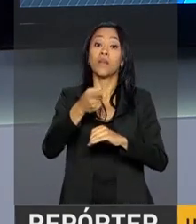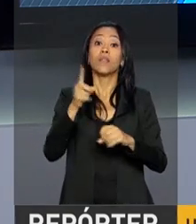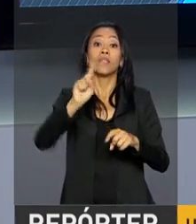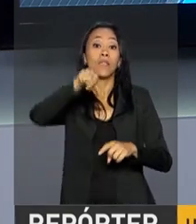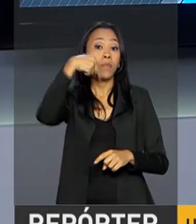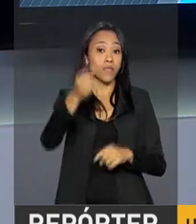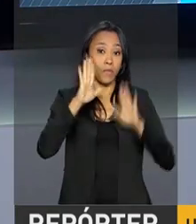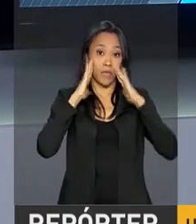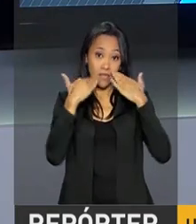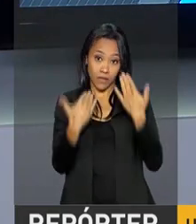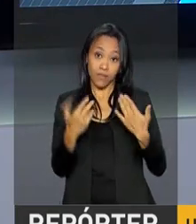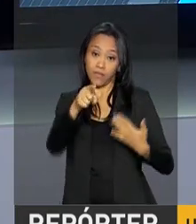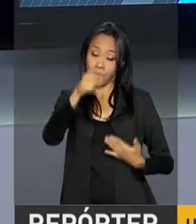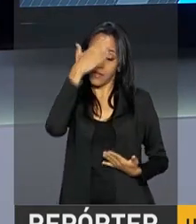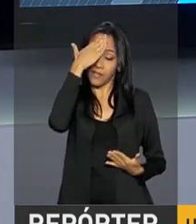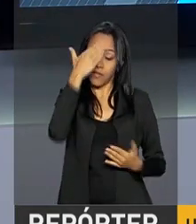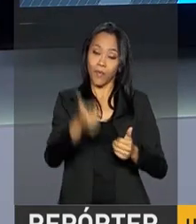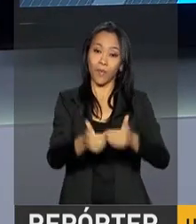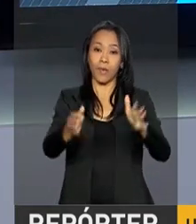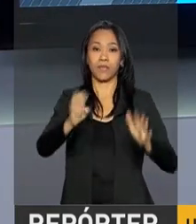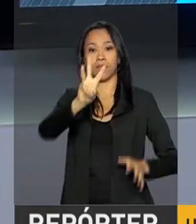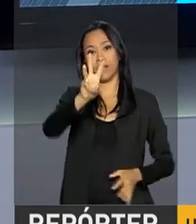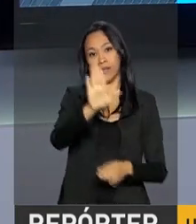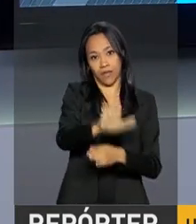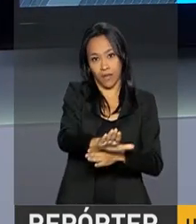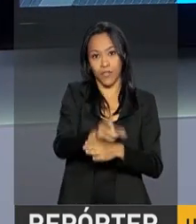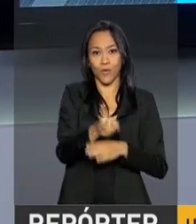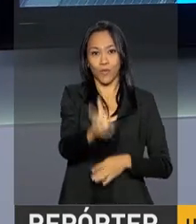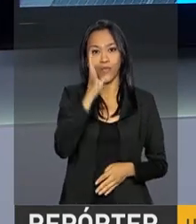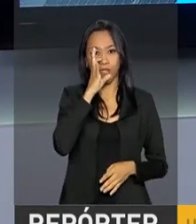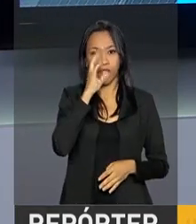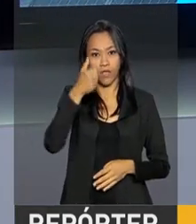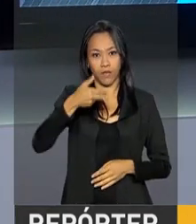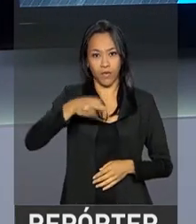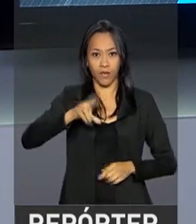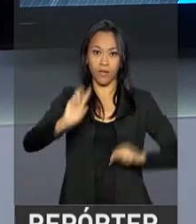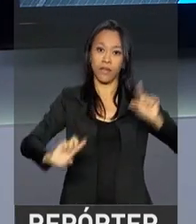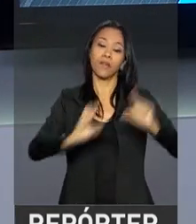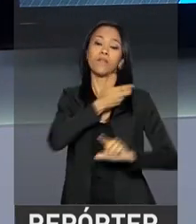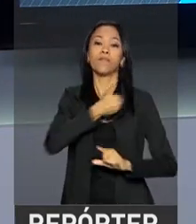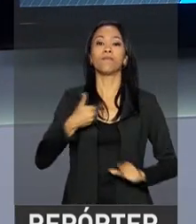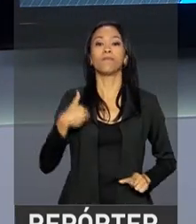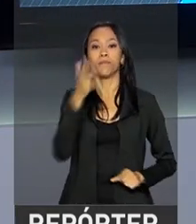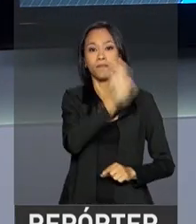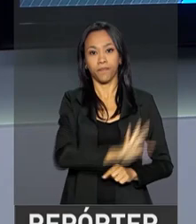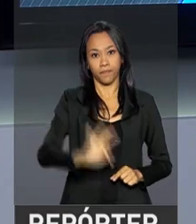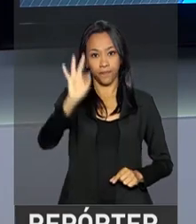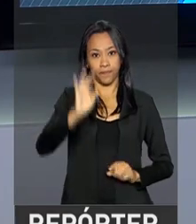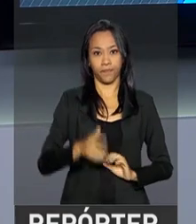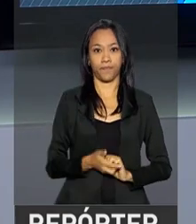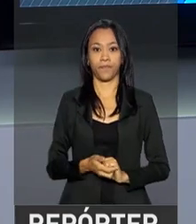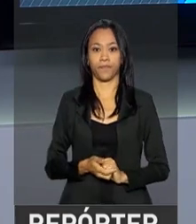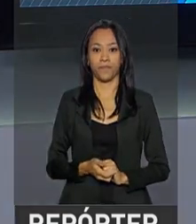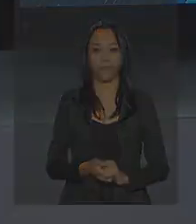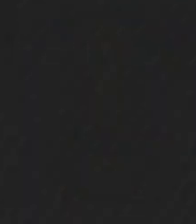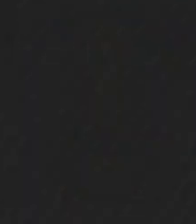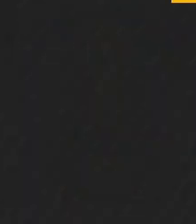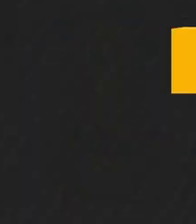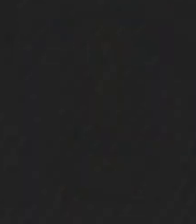edição do repórter em breve você já sabe às três da tarde continue com a gente aqui na nbr a tv do governo federal